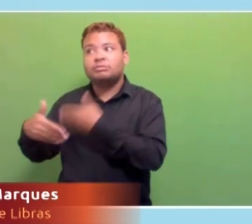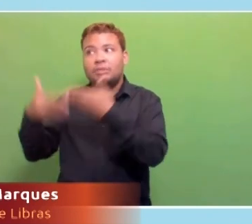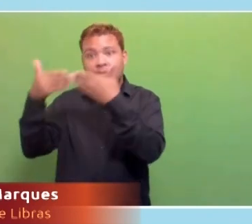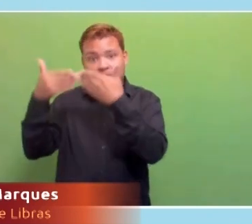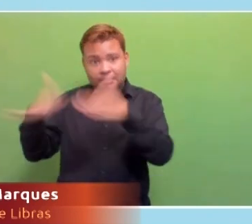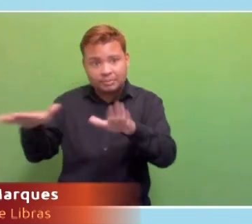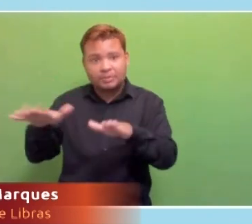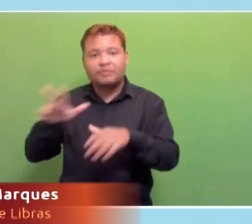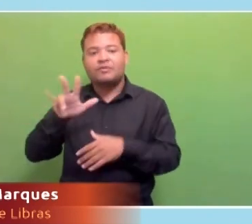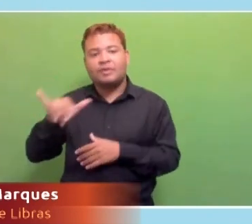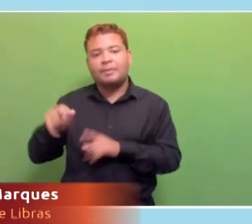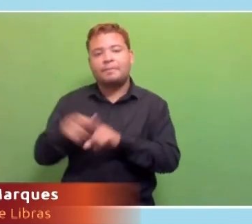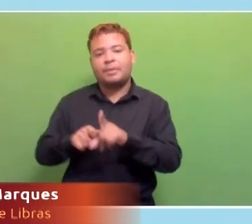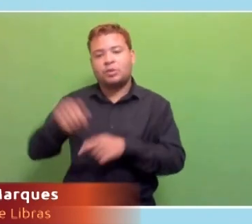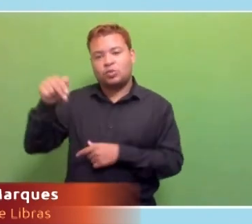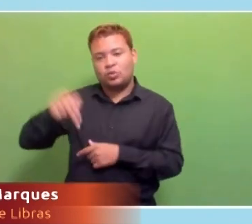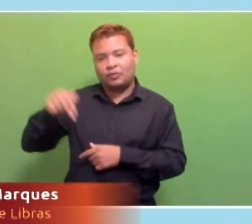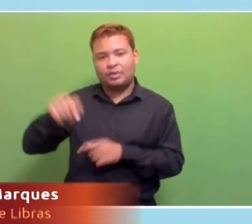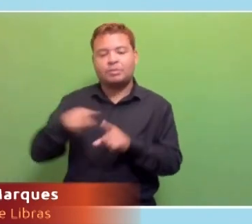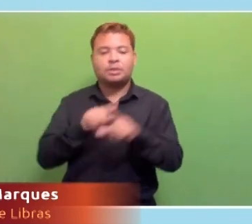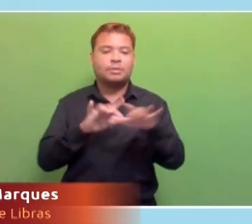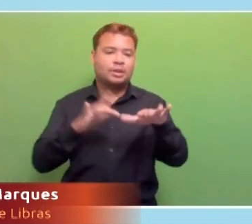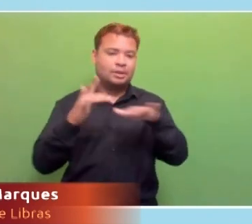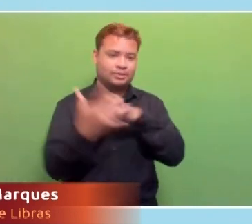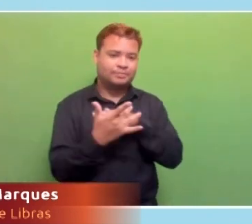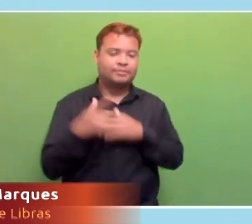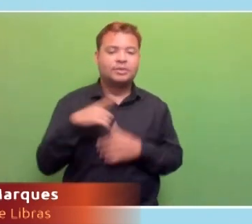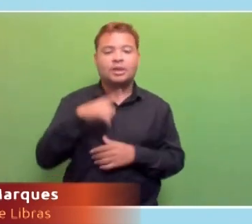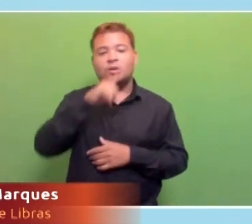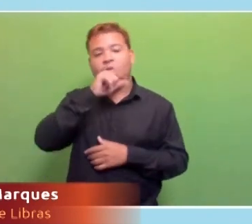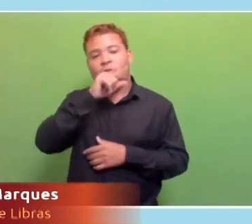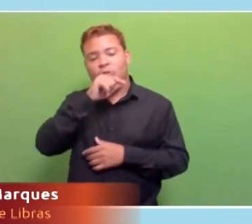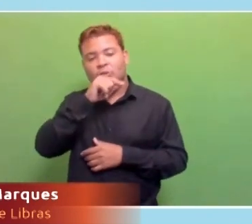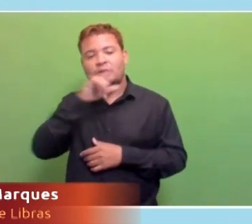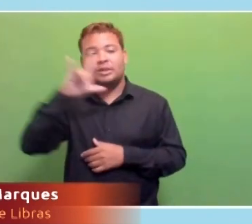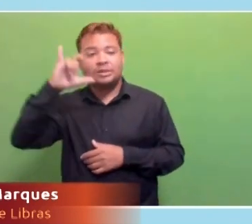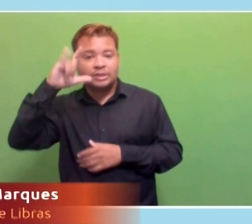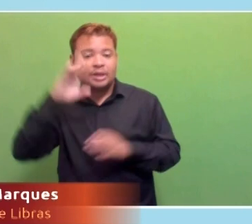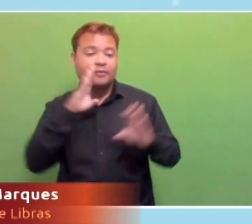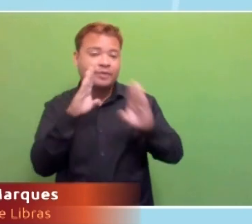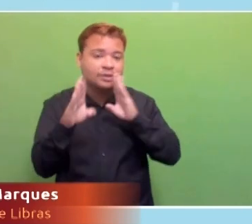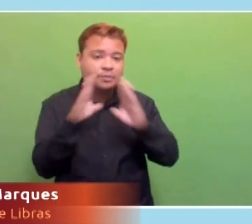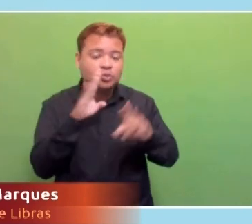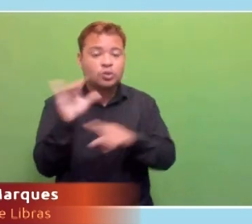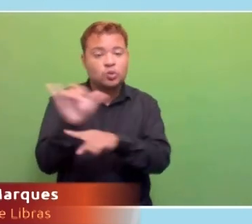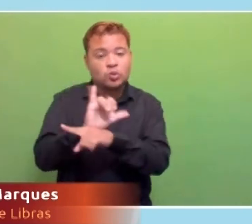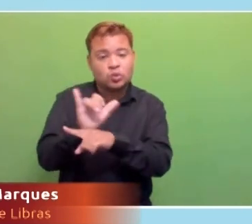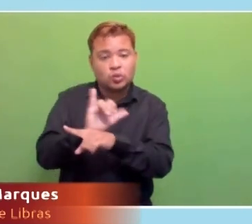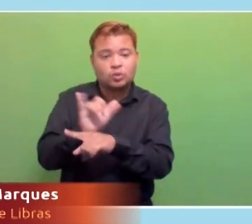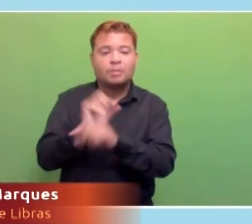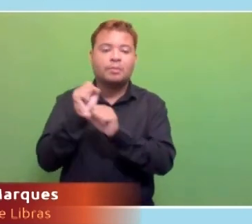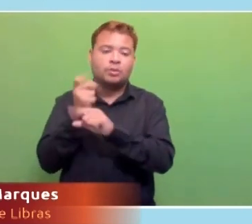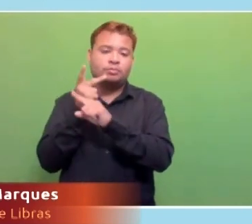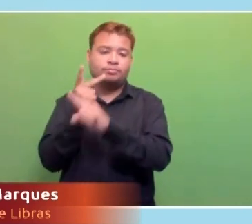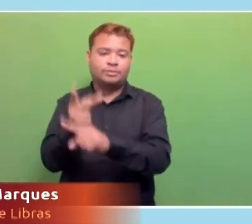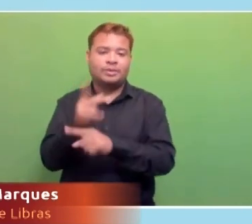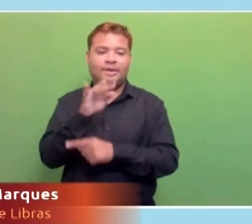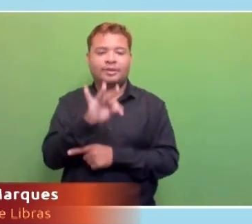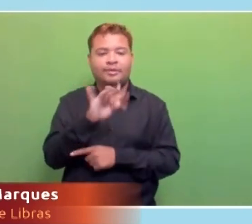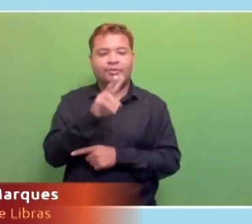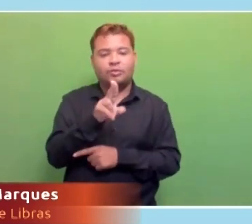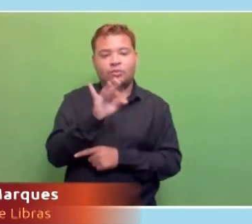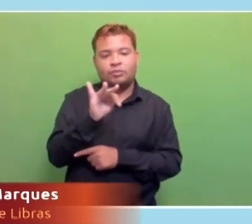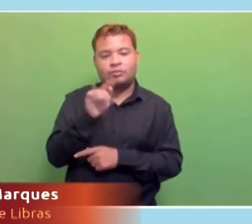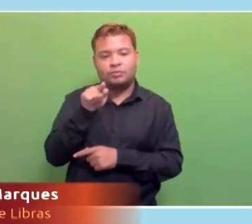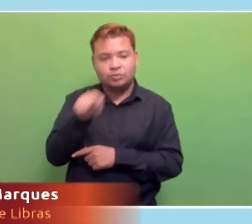novembro, nas nossas redes sociais. A gente tem Twitter, Instagram, Facebook, YouTube. É só buscar por TV UFG, do jeito que aparece